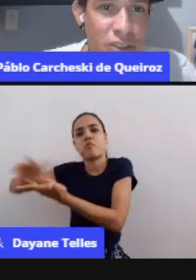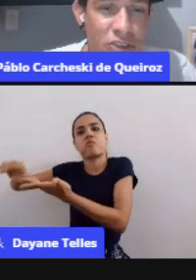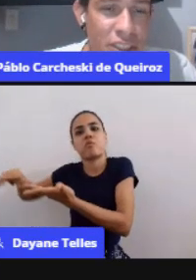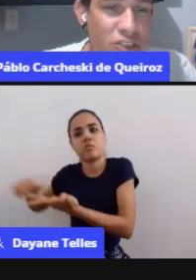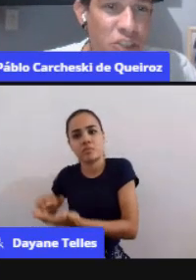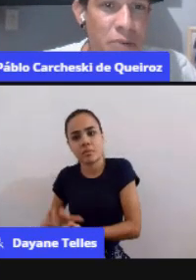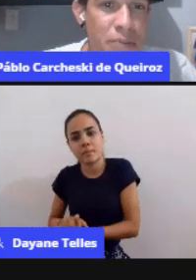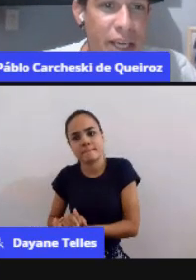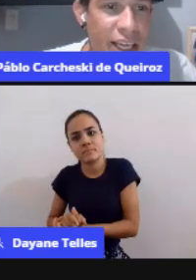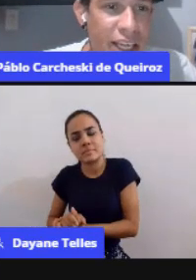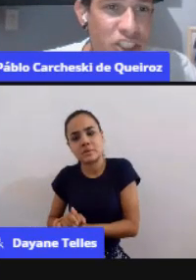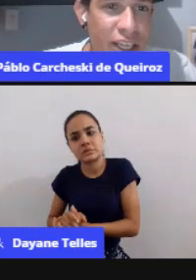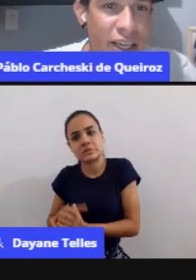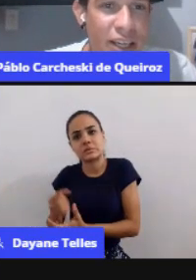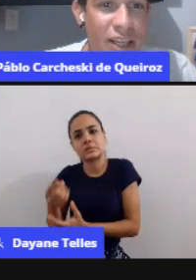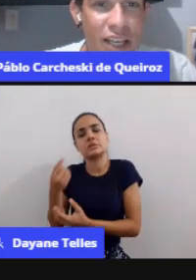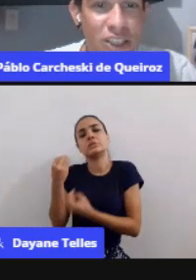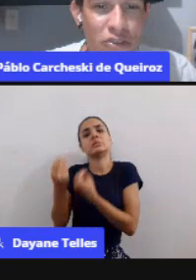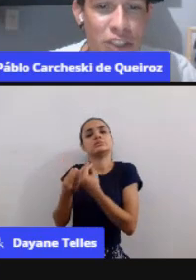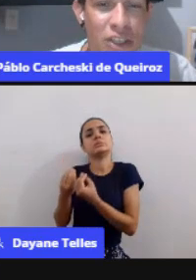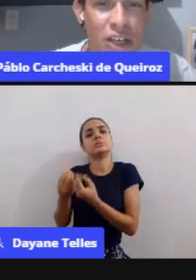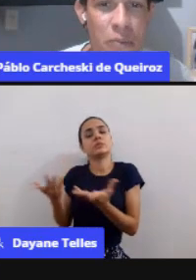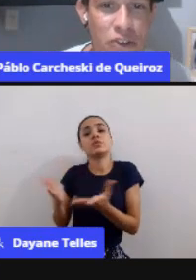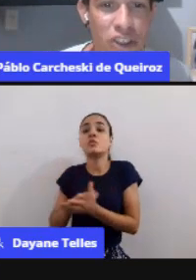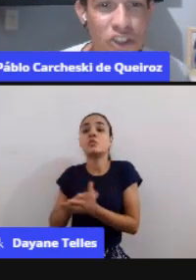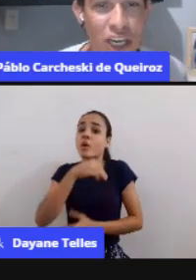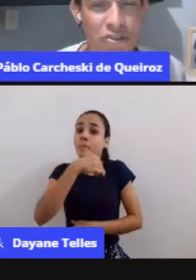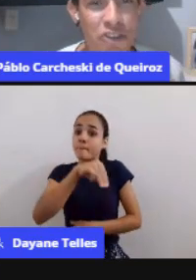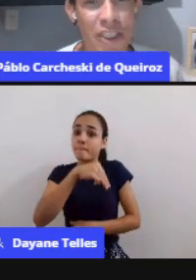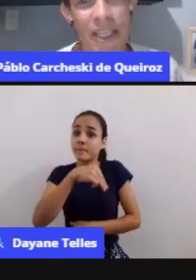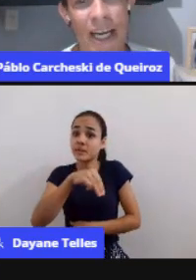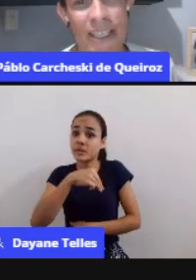trabalhando aí com talvez questões de meio ambiente, né? Aí talvez